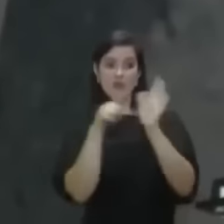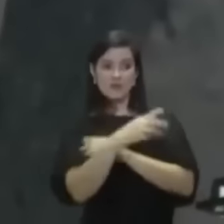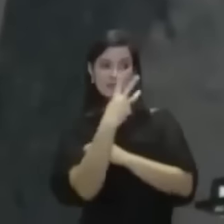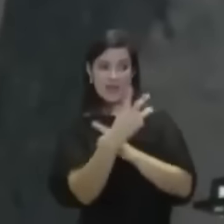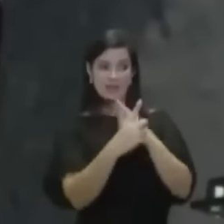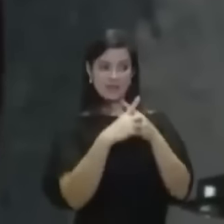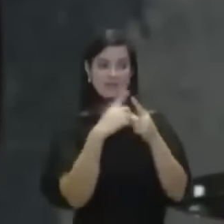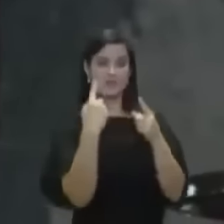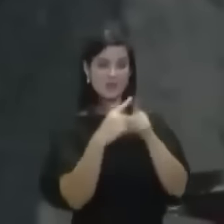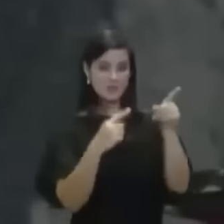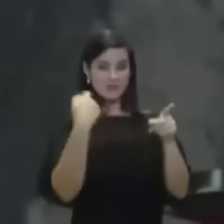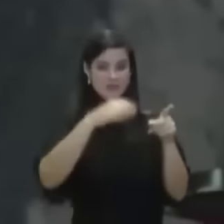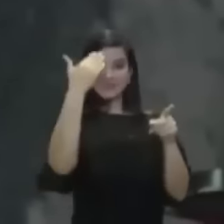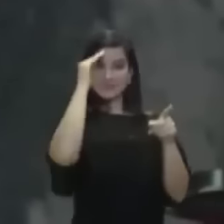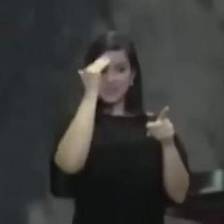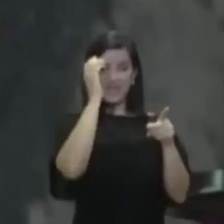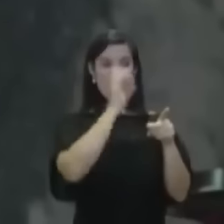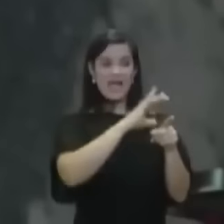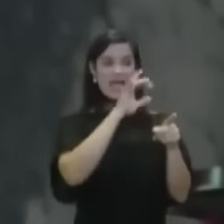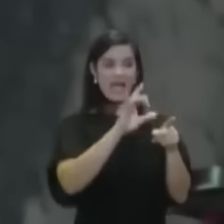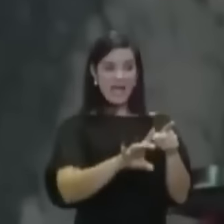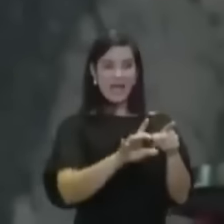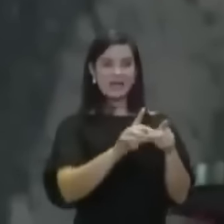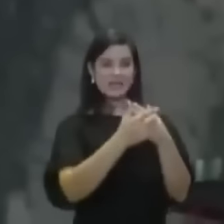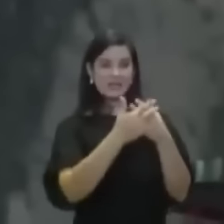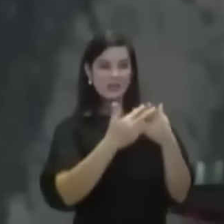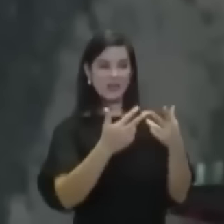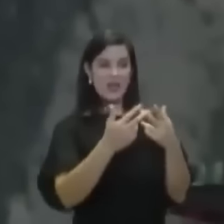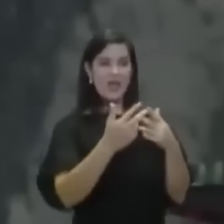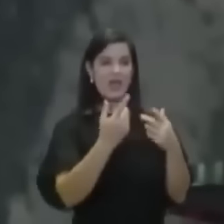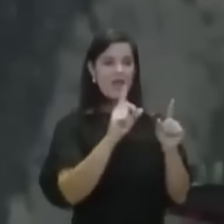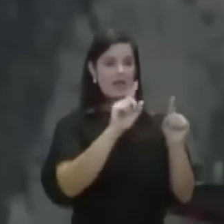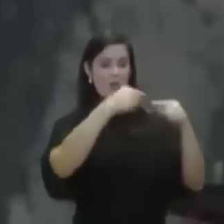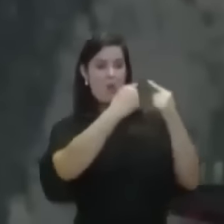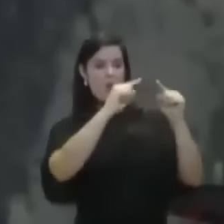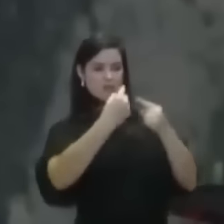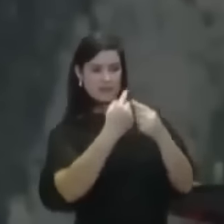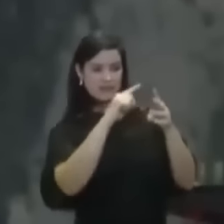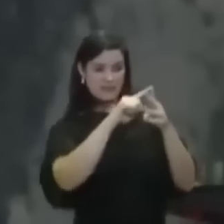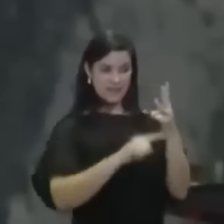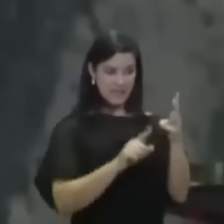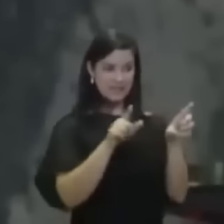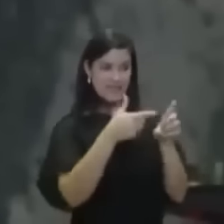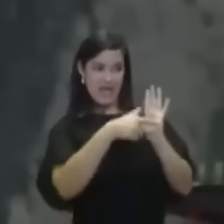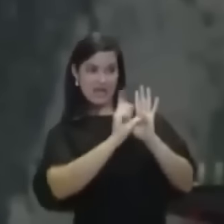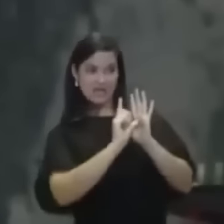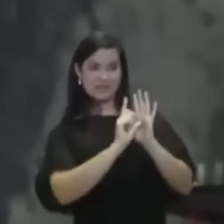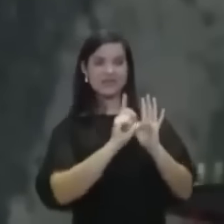coisa. Para cada negação sua, Pedro, tem uma dose suficiente da graça de Deus para restaurar